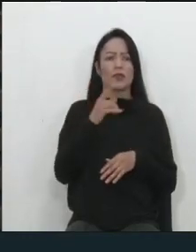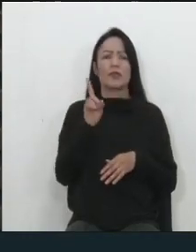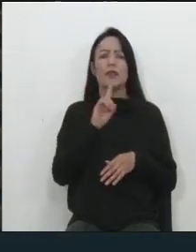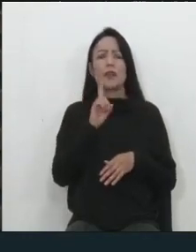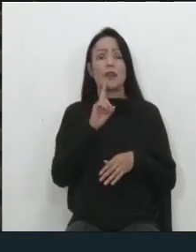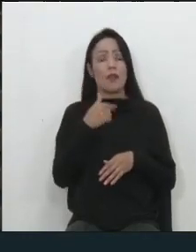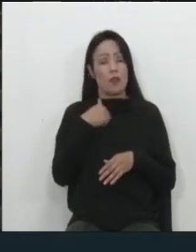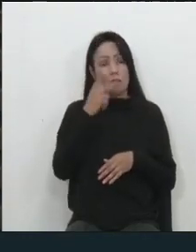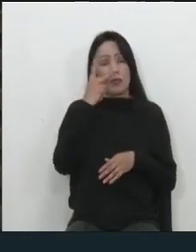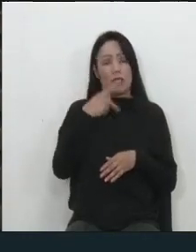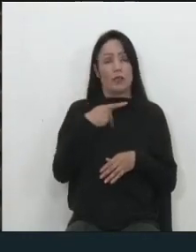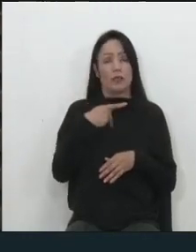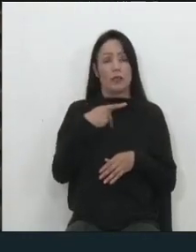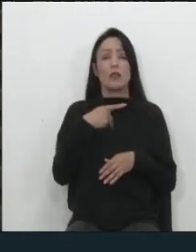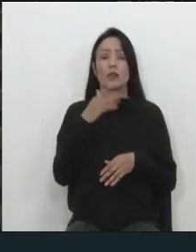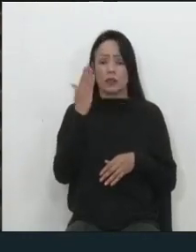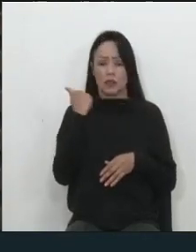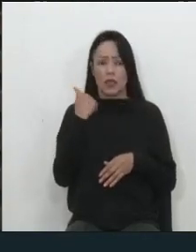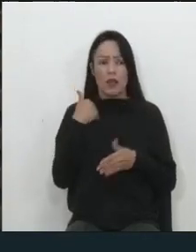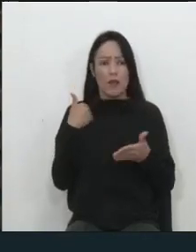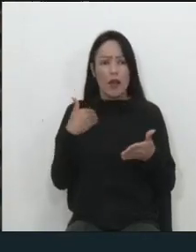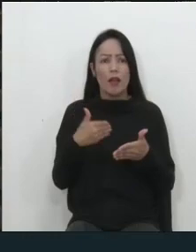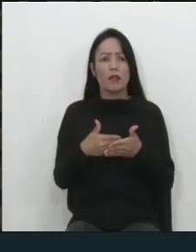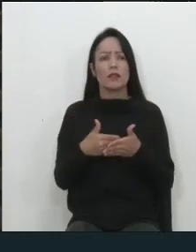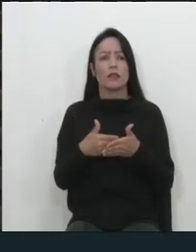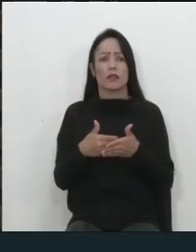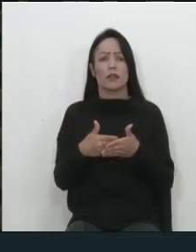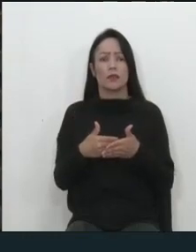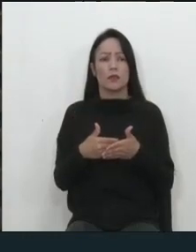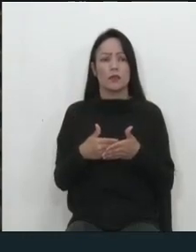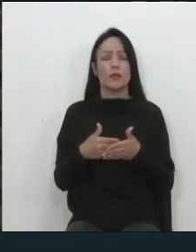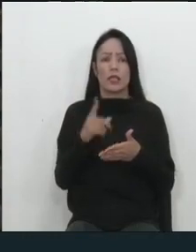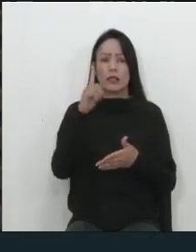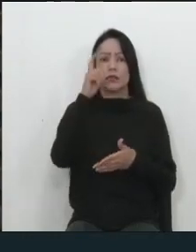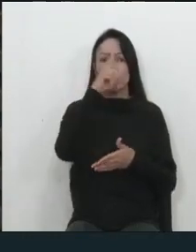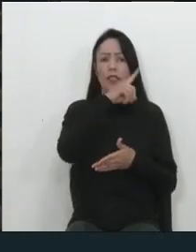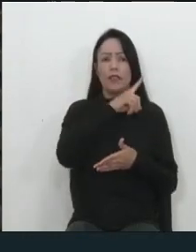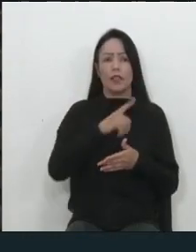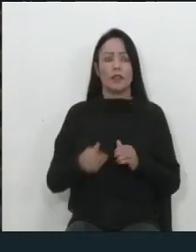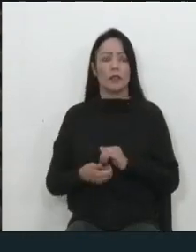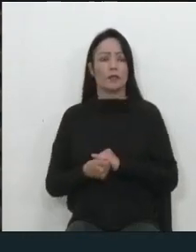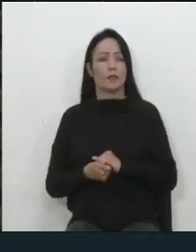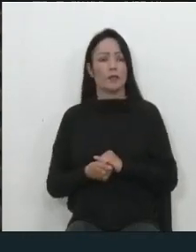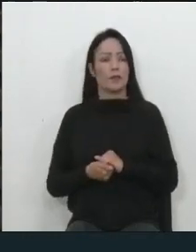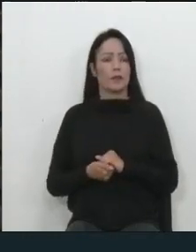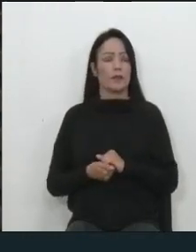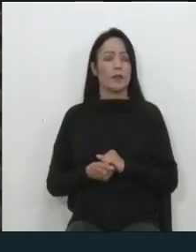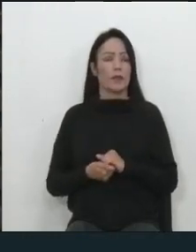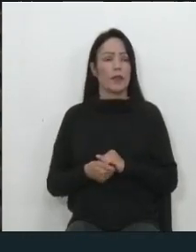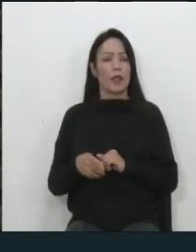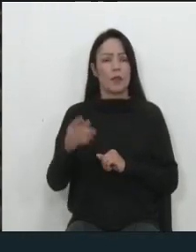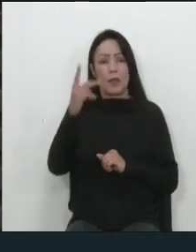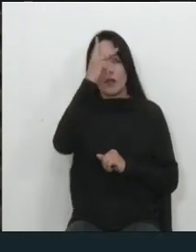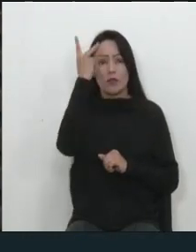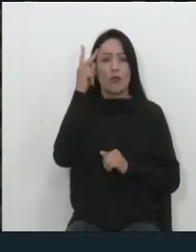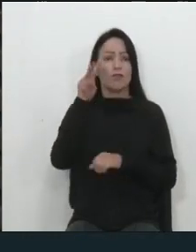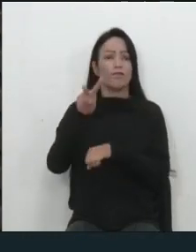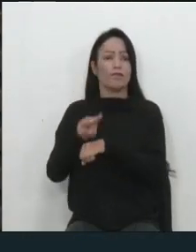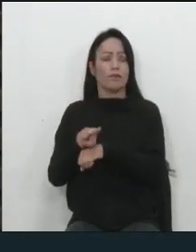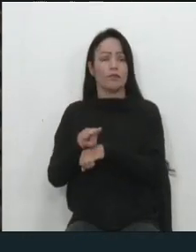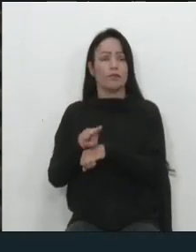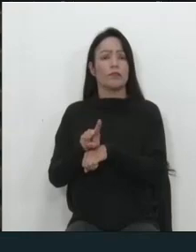minha pessoa. Eu sei que vai ter uma hora que eles vão ter dificuldade para poder receber os pacientes